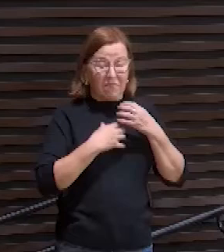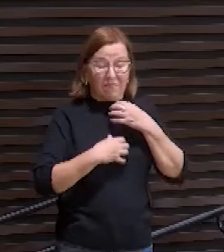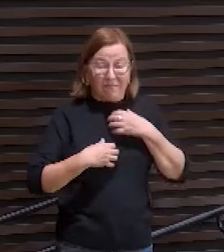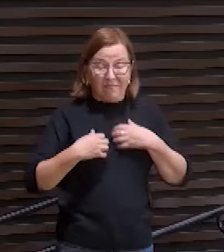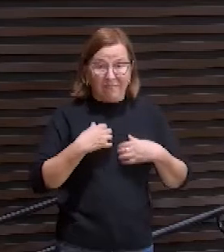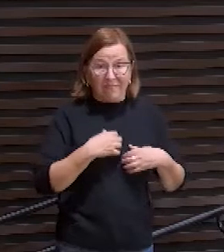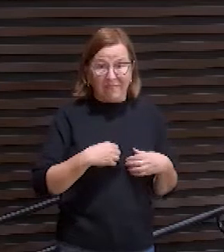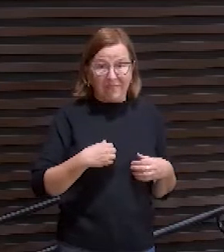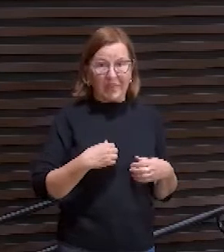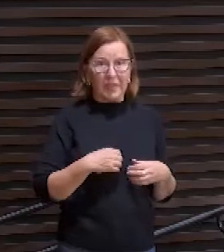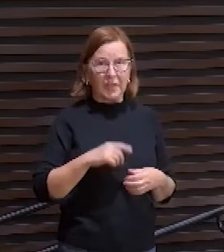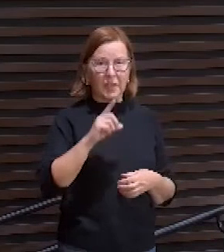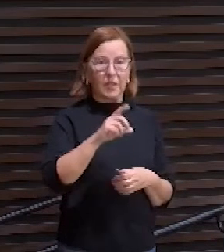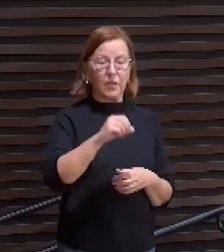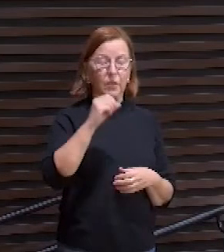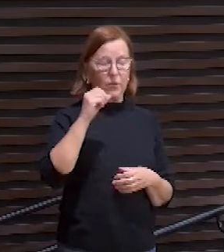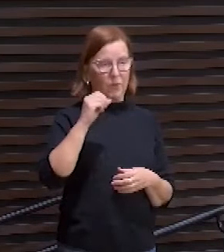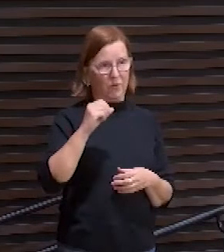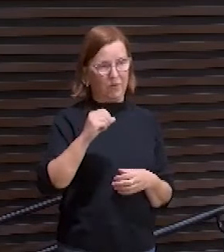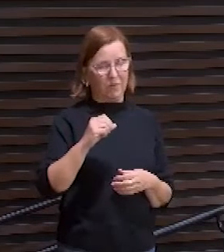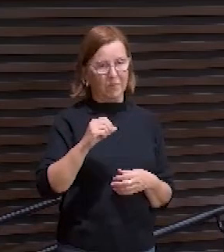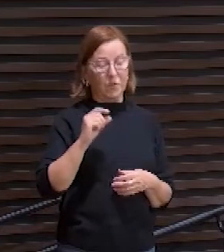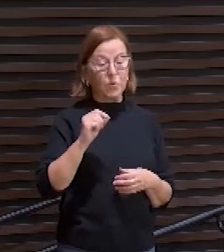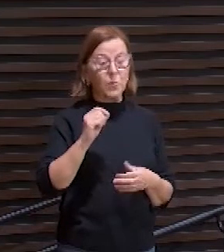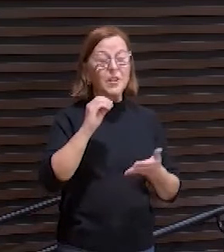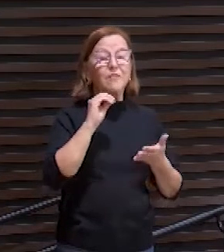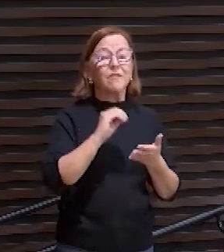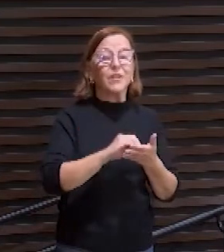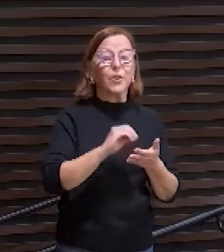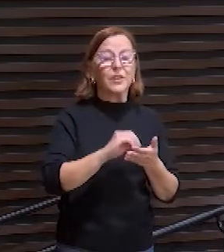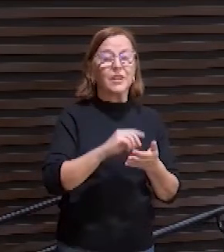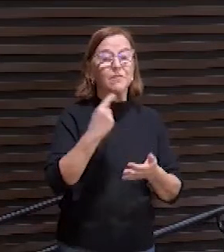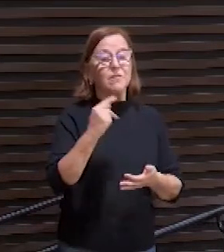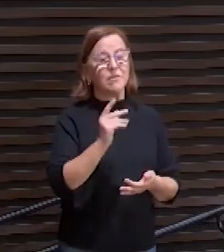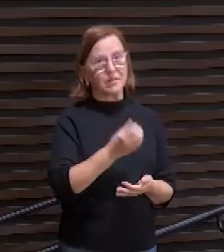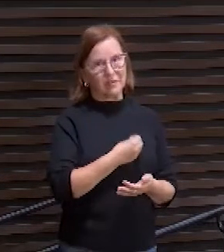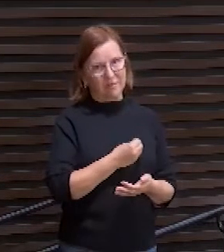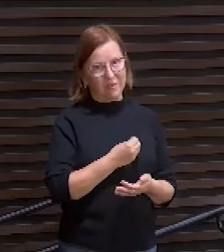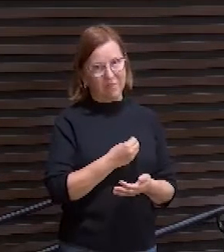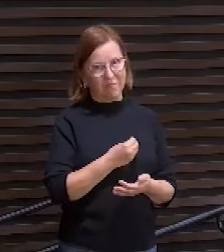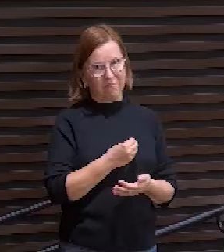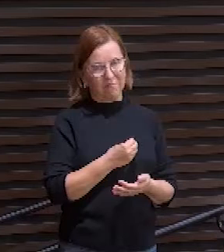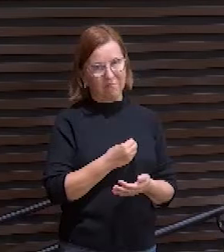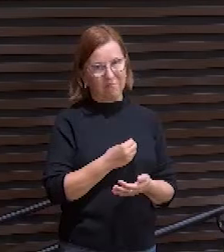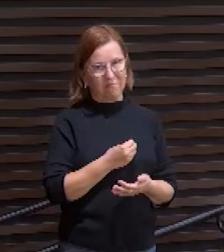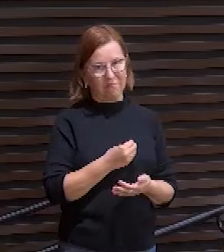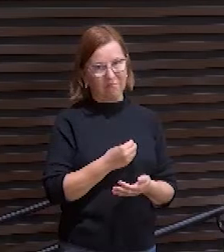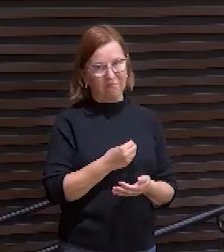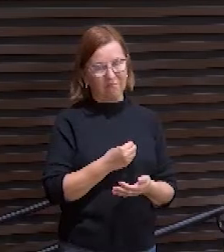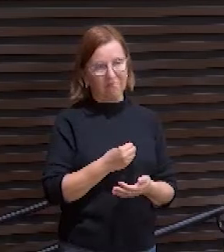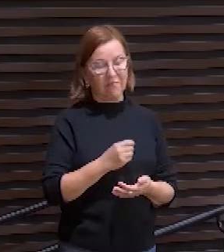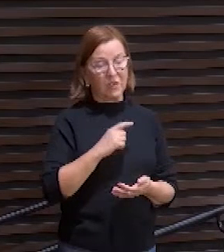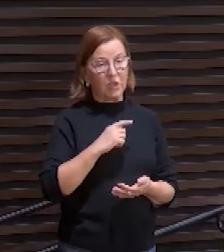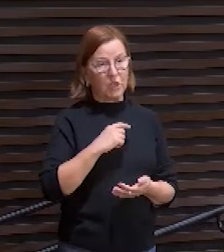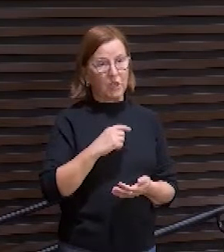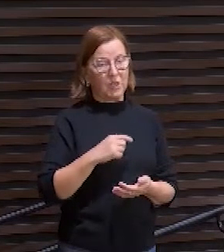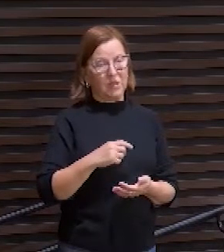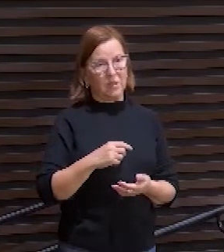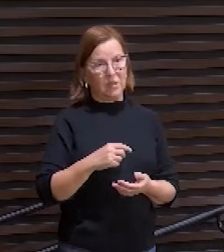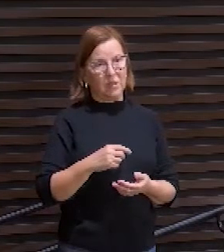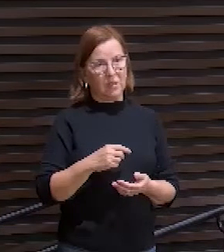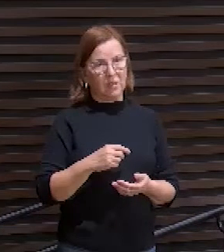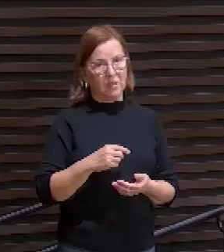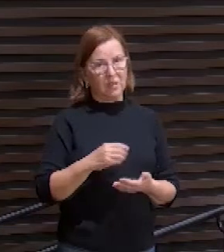ansiosamente, descobrir algo mais que estava lhe faltando. Alguma coisa não era suficiente